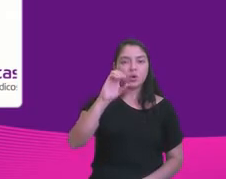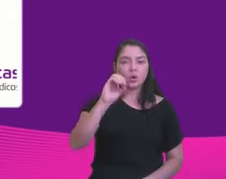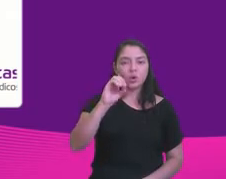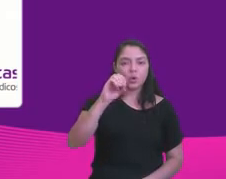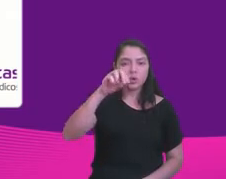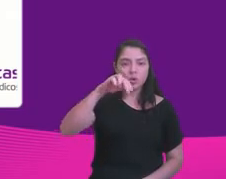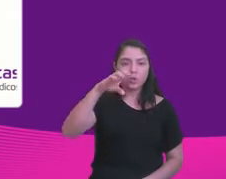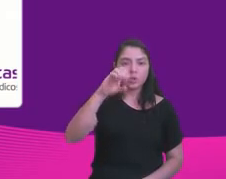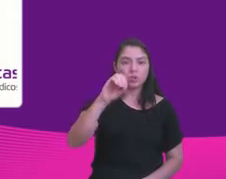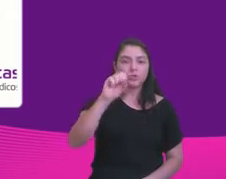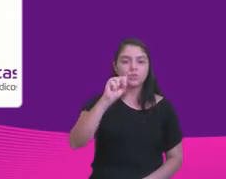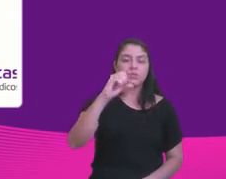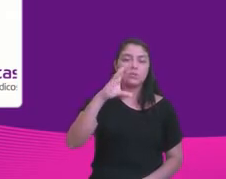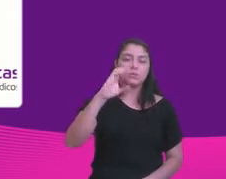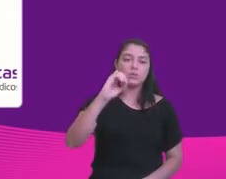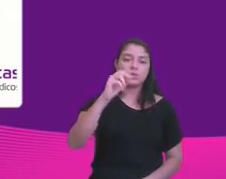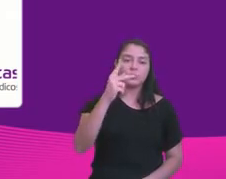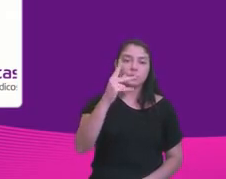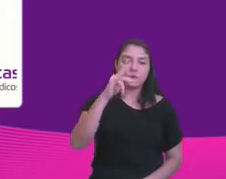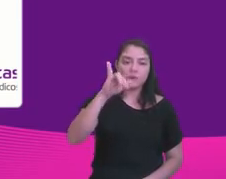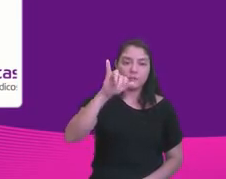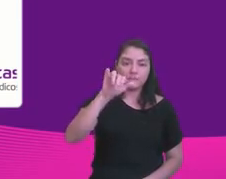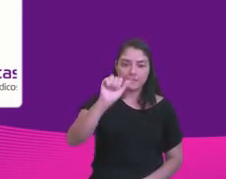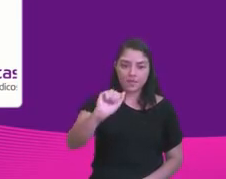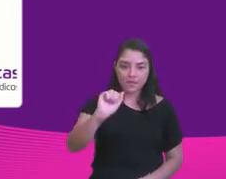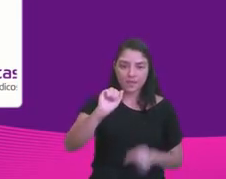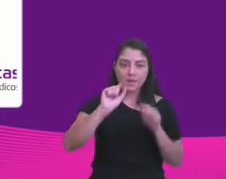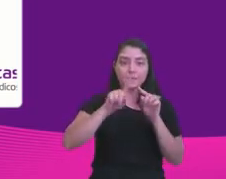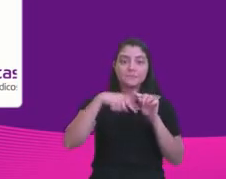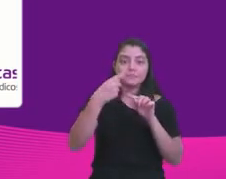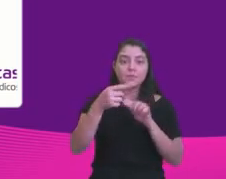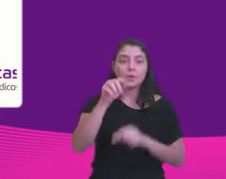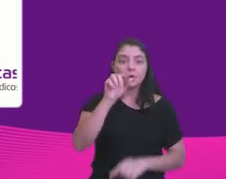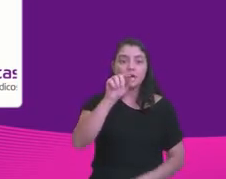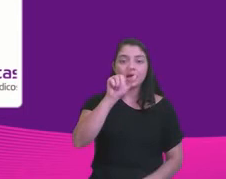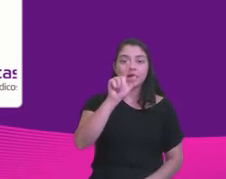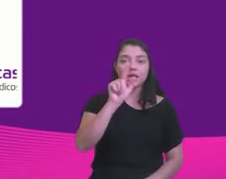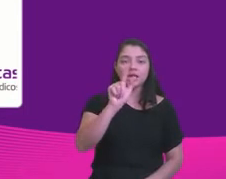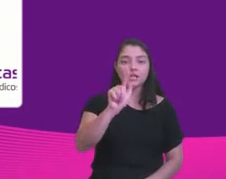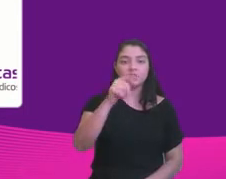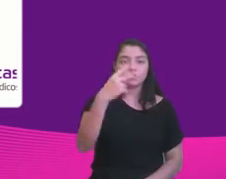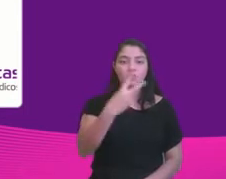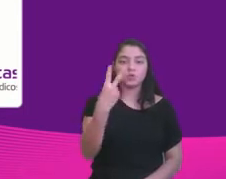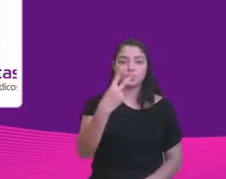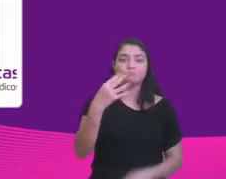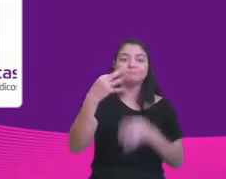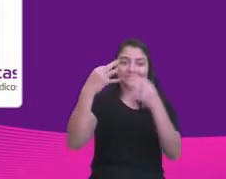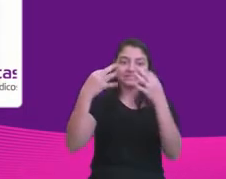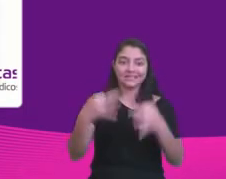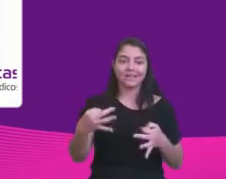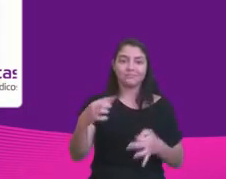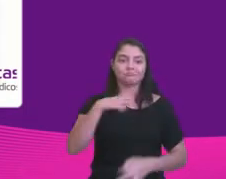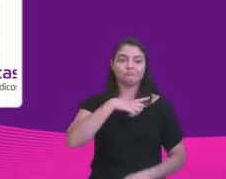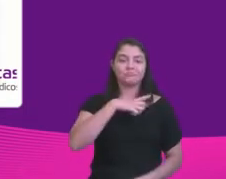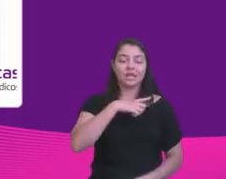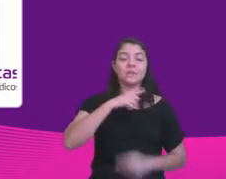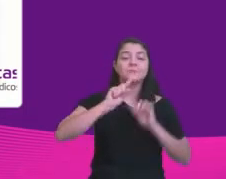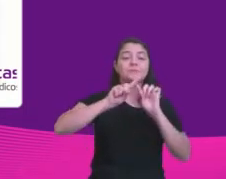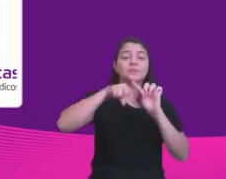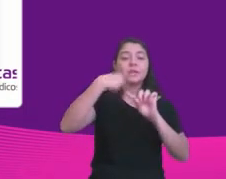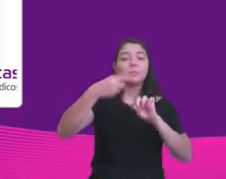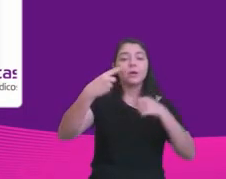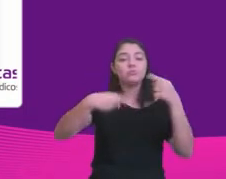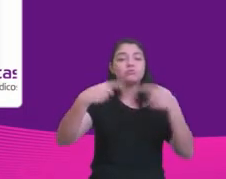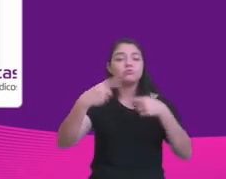sigmoide, adenocarcinoma grau 2, confirmado, feita colostomia de proteção, discutido em